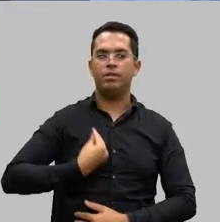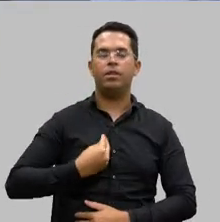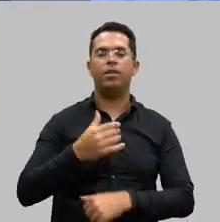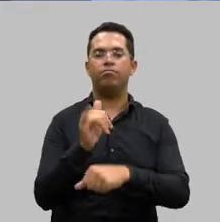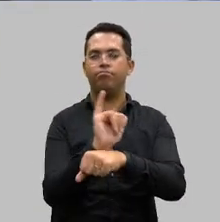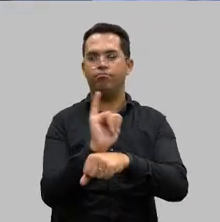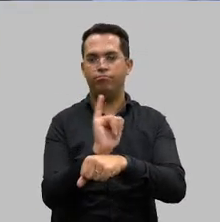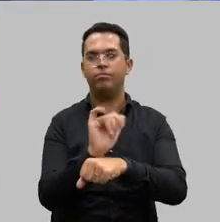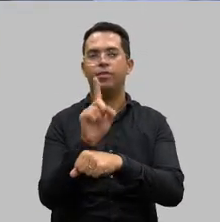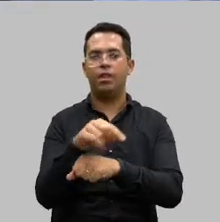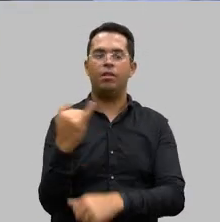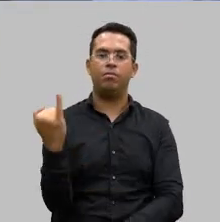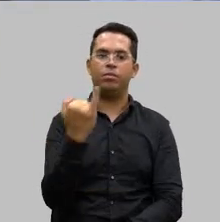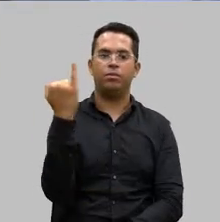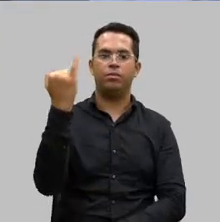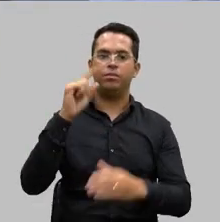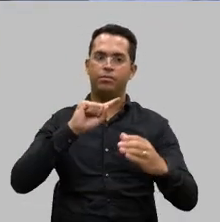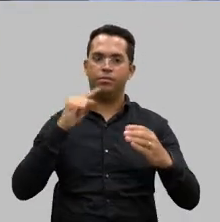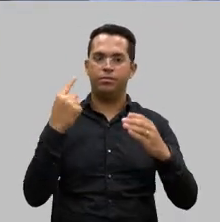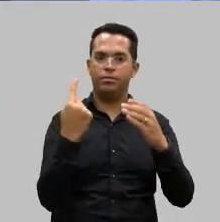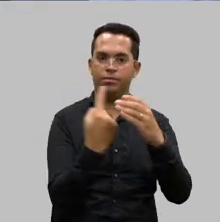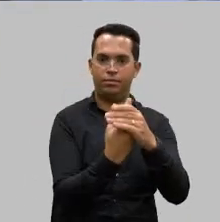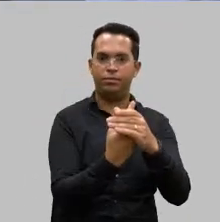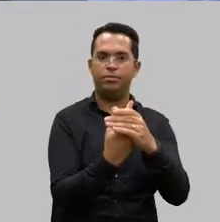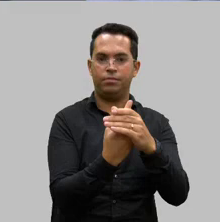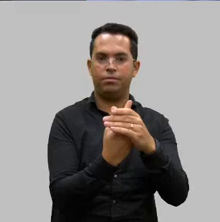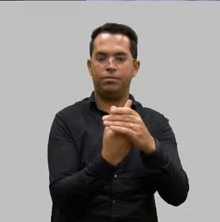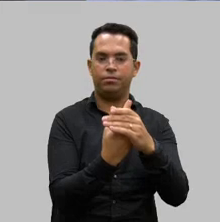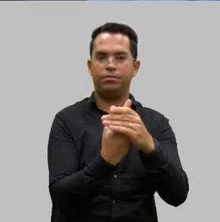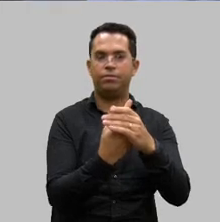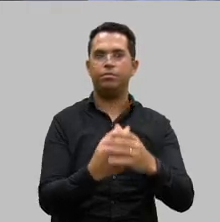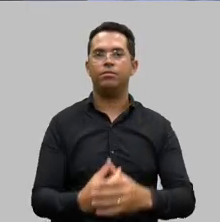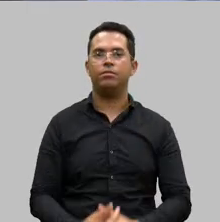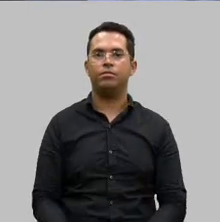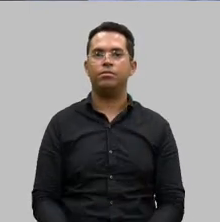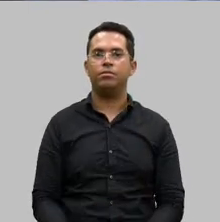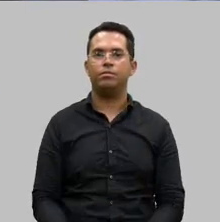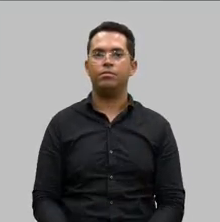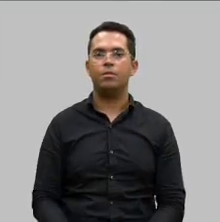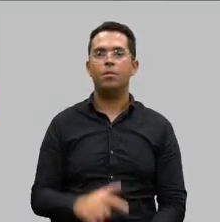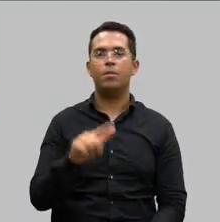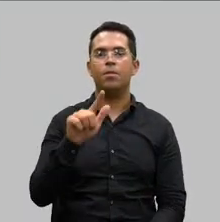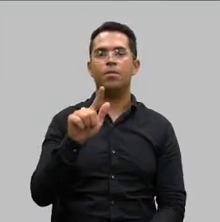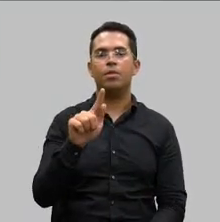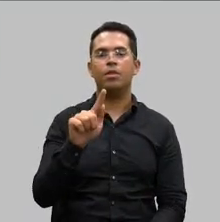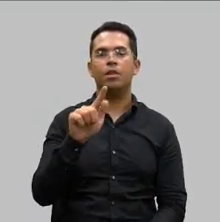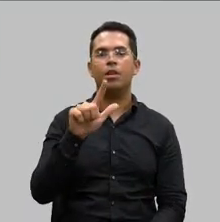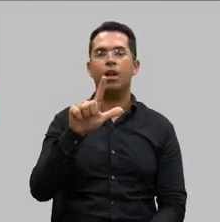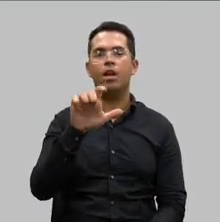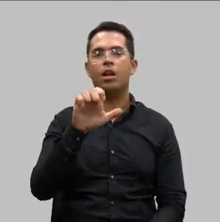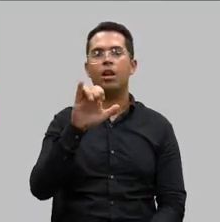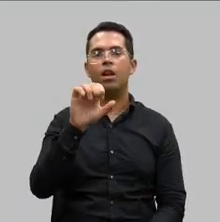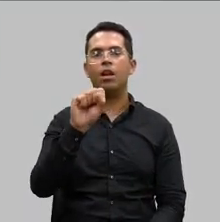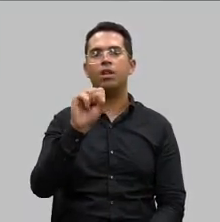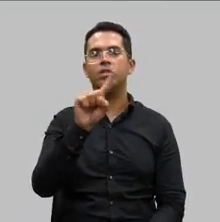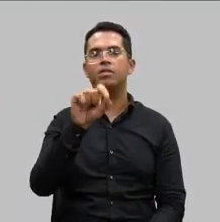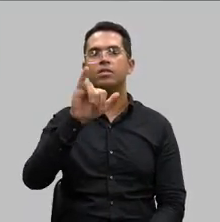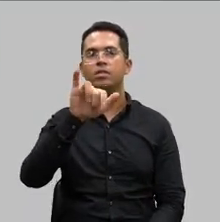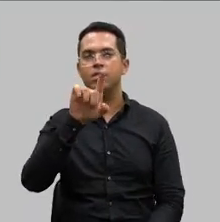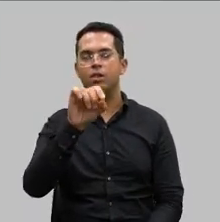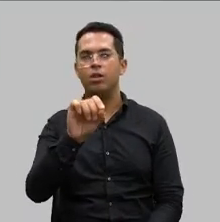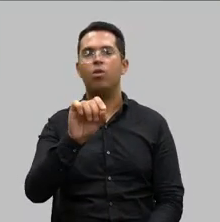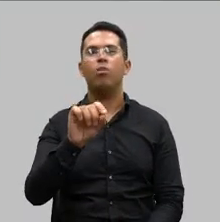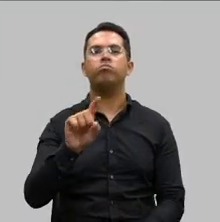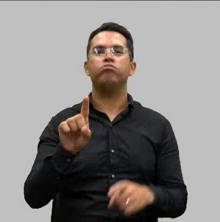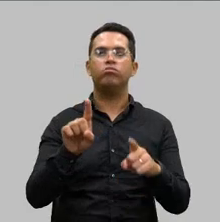inclusão e muito importante a gente ter a possibilidade de ter aqui né o gleisinho então a assembleia tem esse compromisso da acessibilidade da